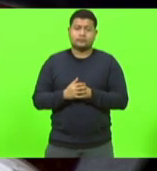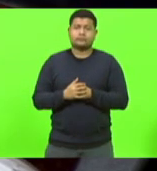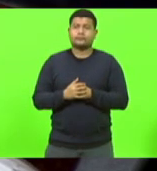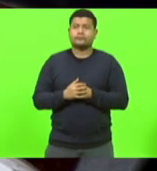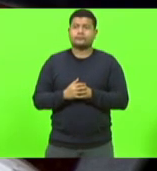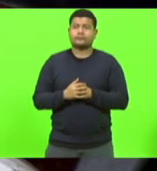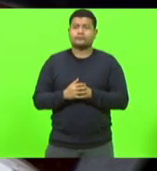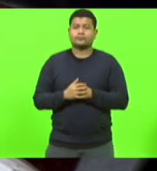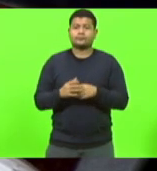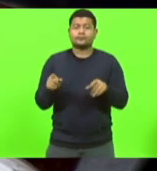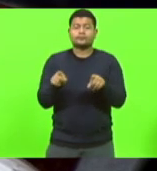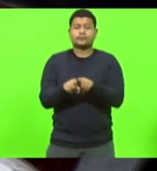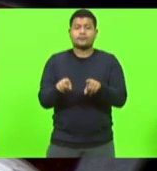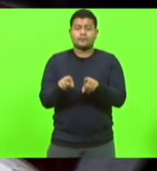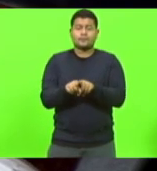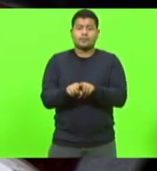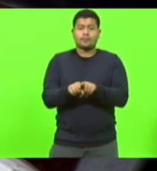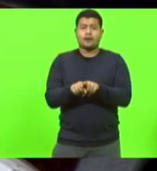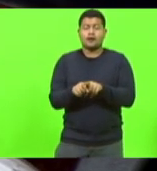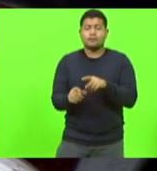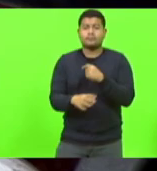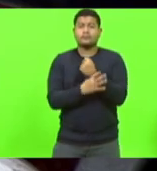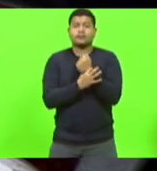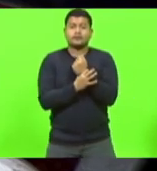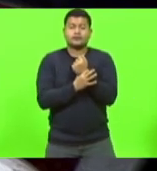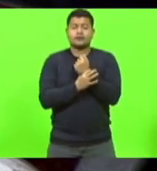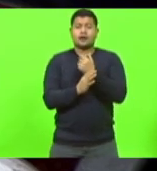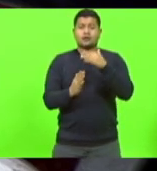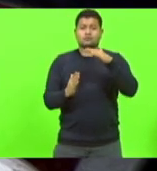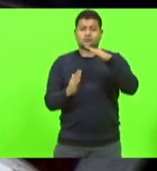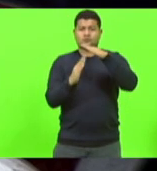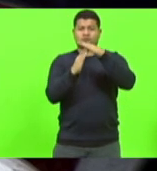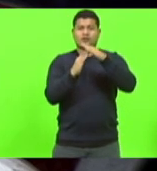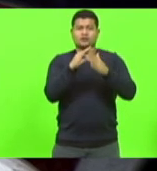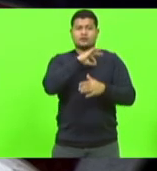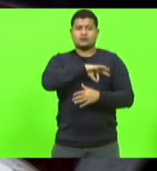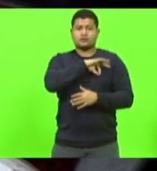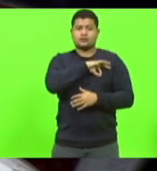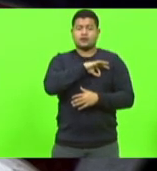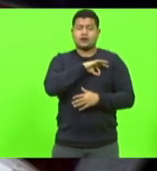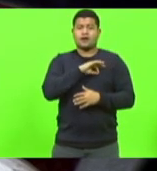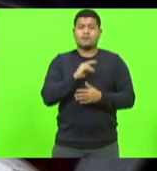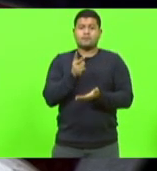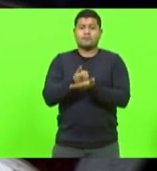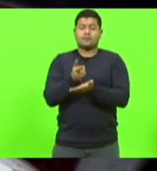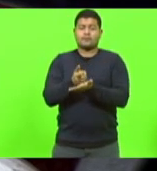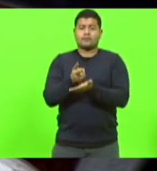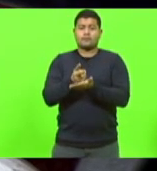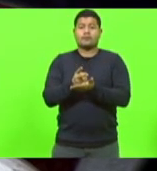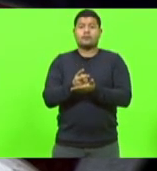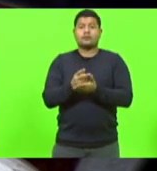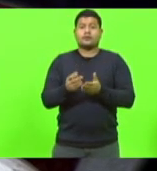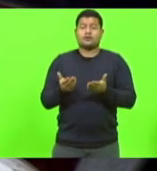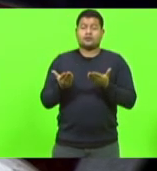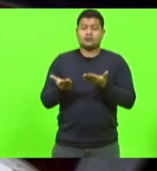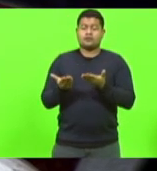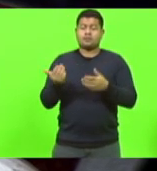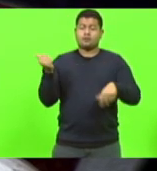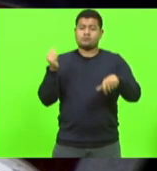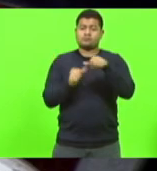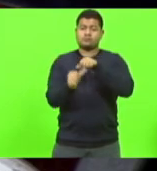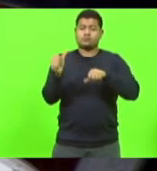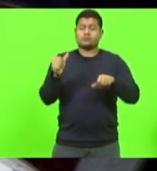e ela também garante aqui o teto para abono de permanência EA possibilidade de transformação